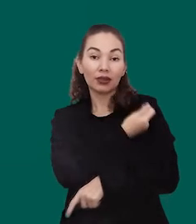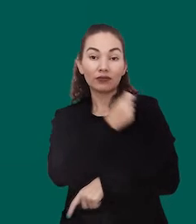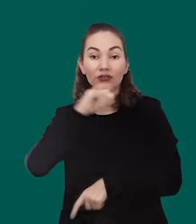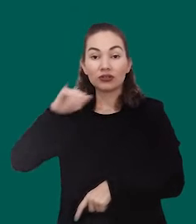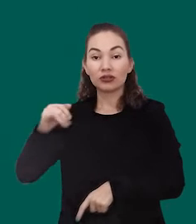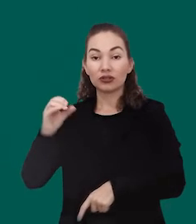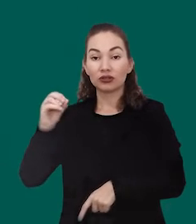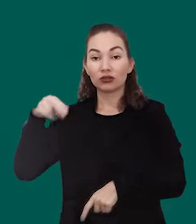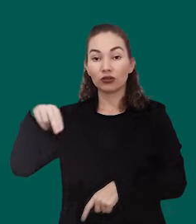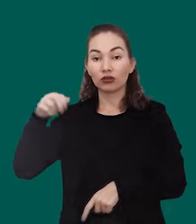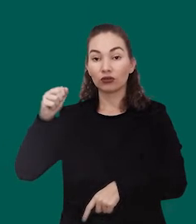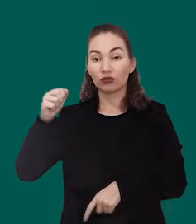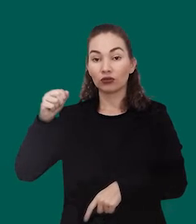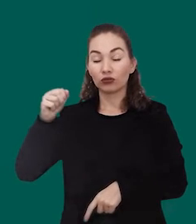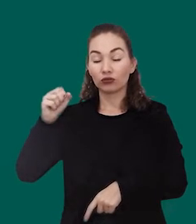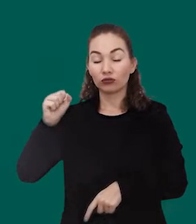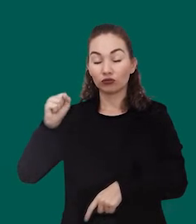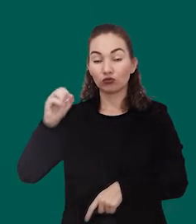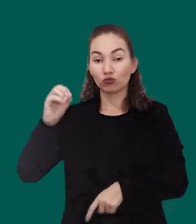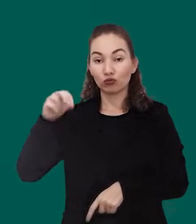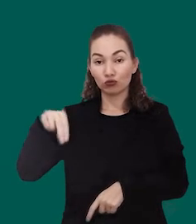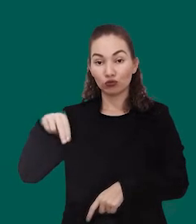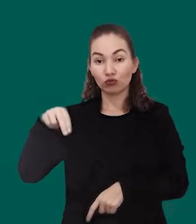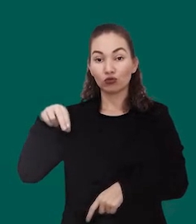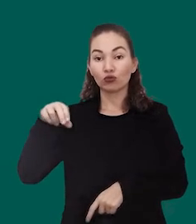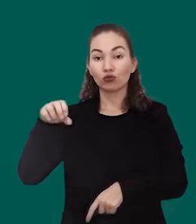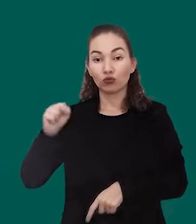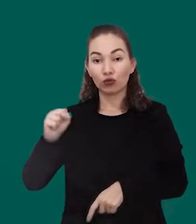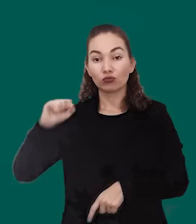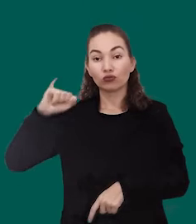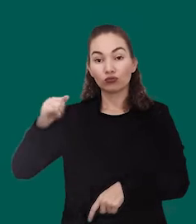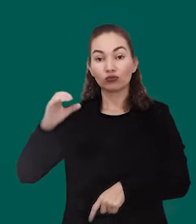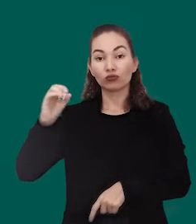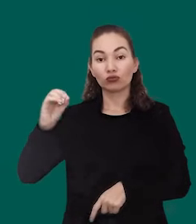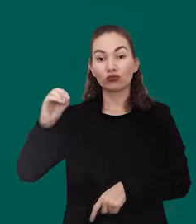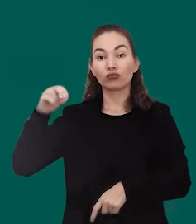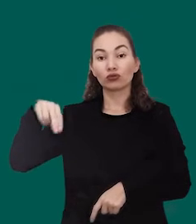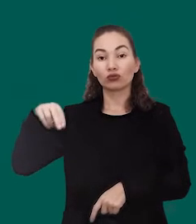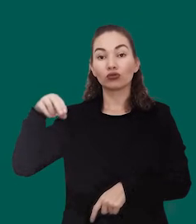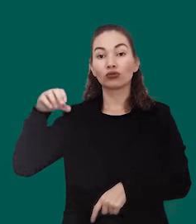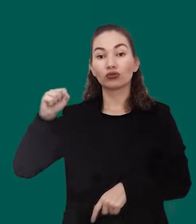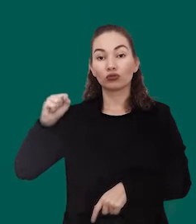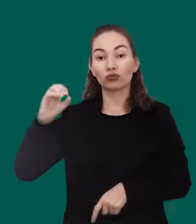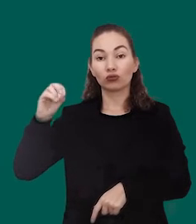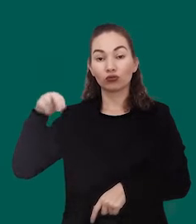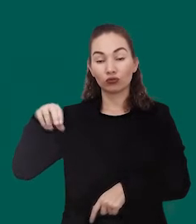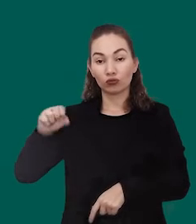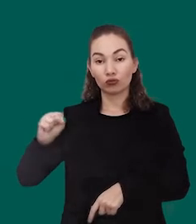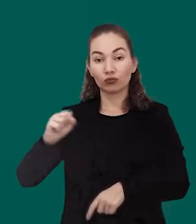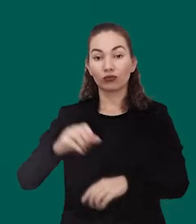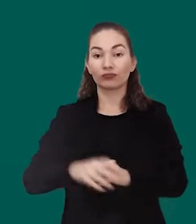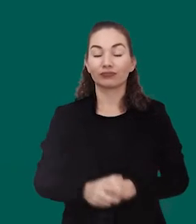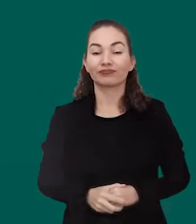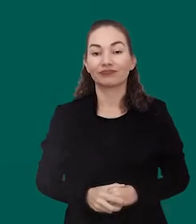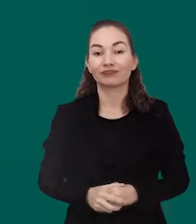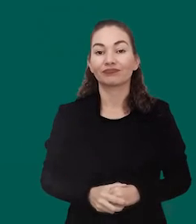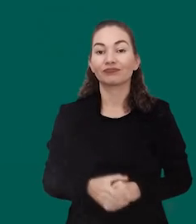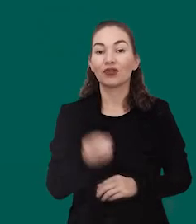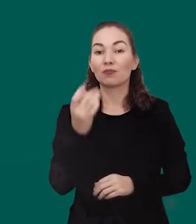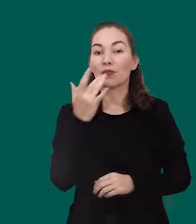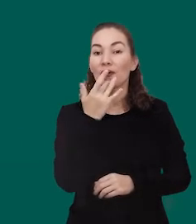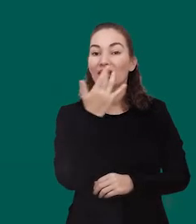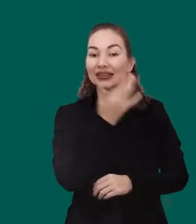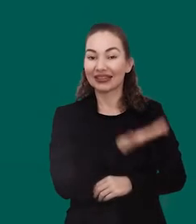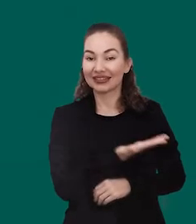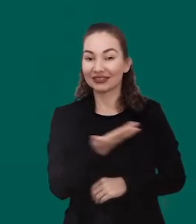Hospital Sírio-Libanês. Boa tarde, doutor Igor, tudo bem? Boas-vindas também ao doutor Igor,